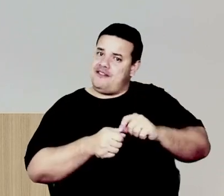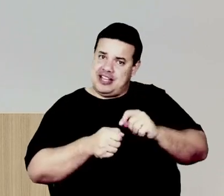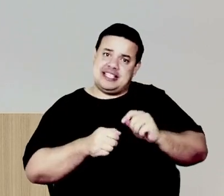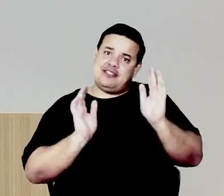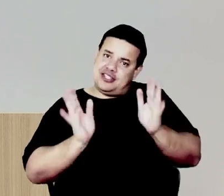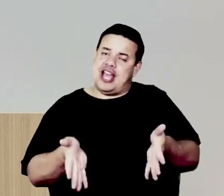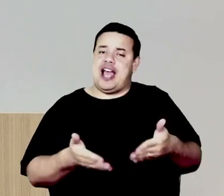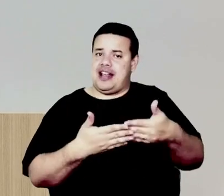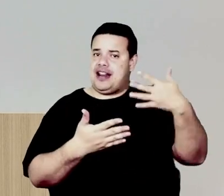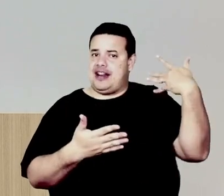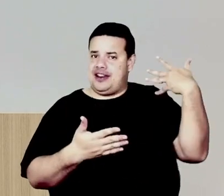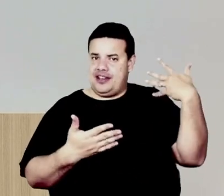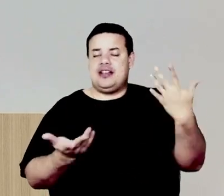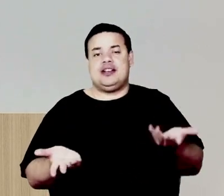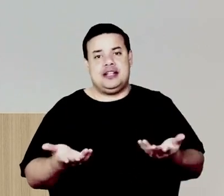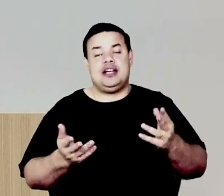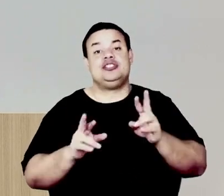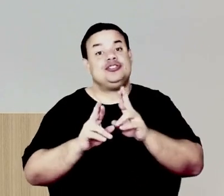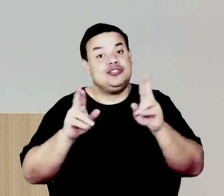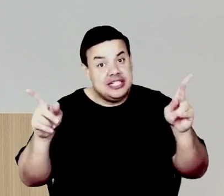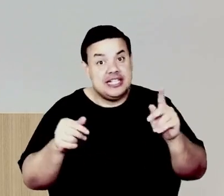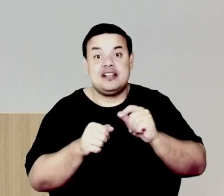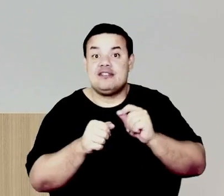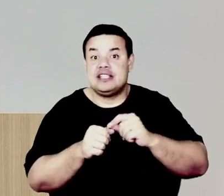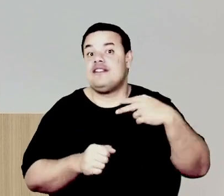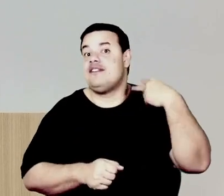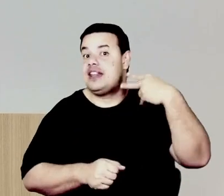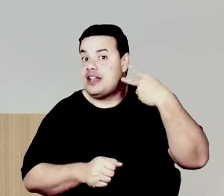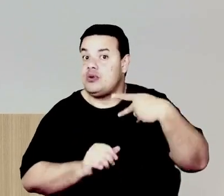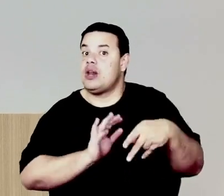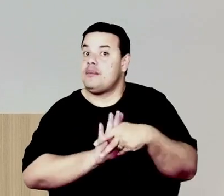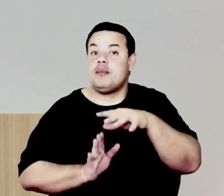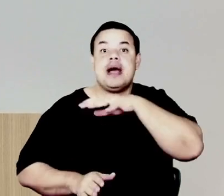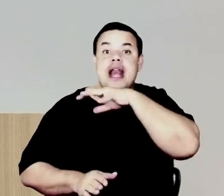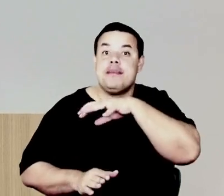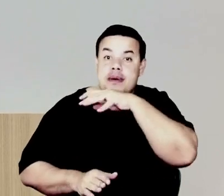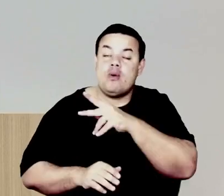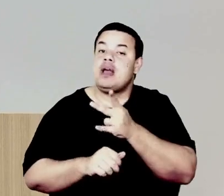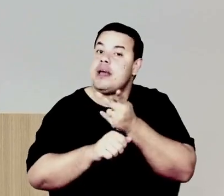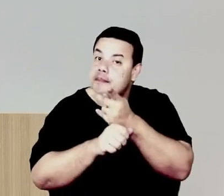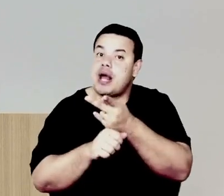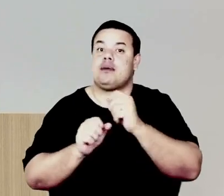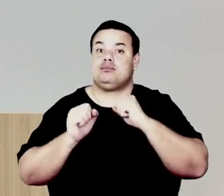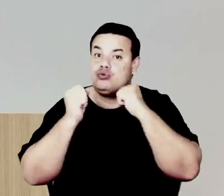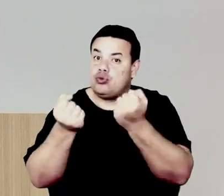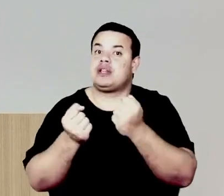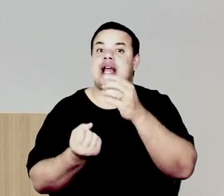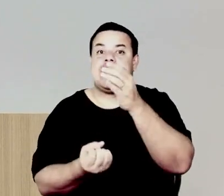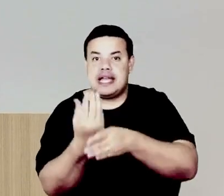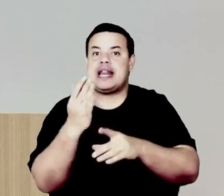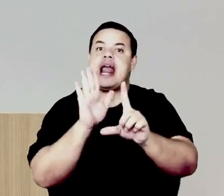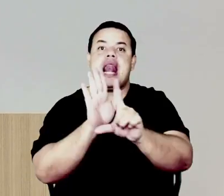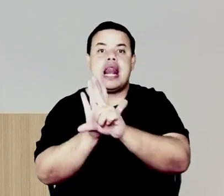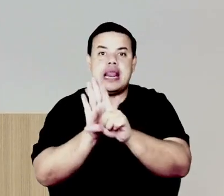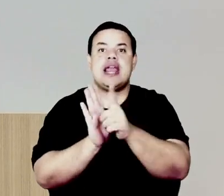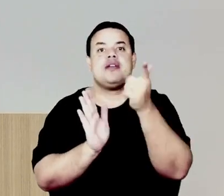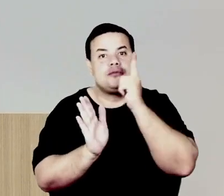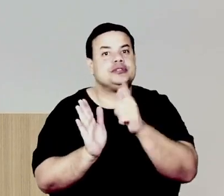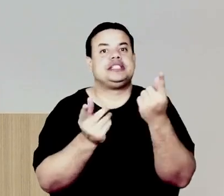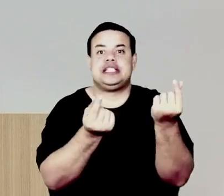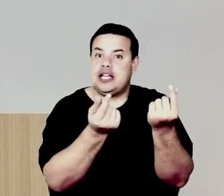Só que a diferença de virar vereadora da causa animal é para correr atrás de leis e recursos de forma diferente.